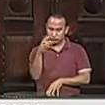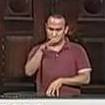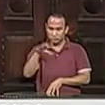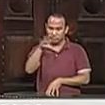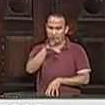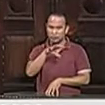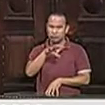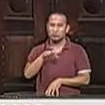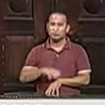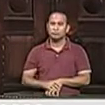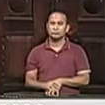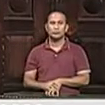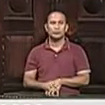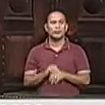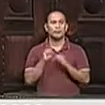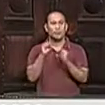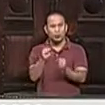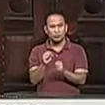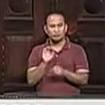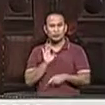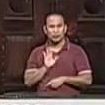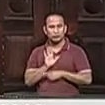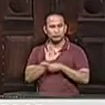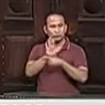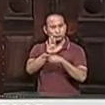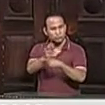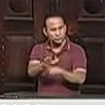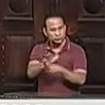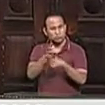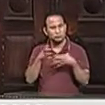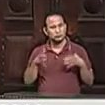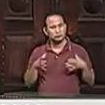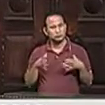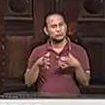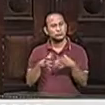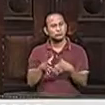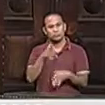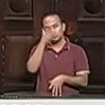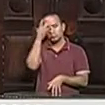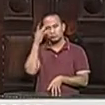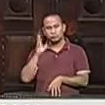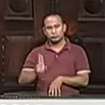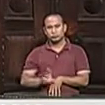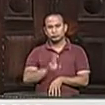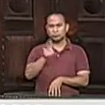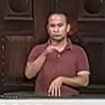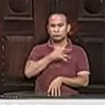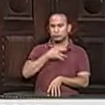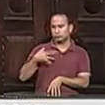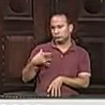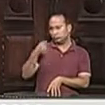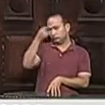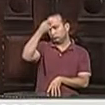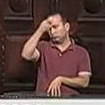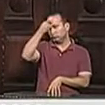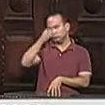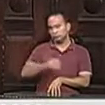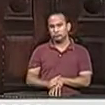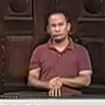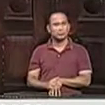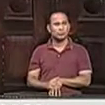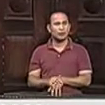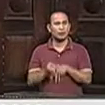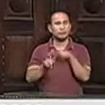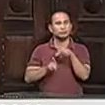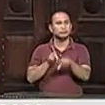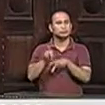regiões, capazes de acolher aqueles usuários da saúde mental, aquela